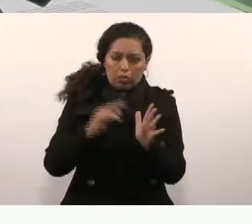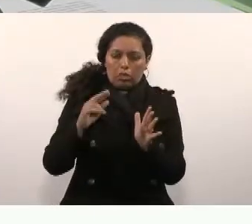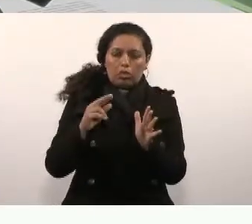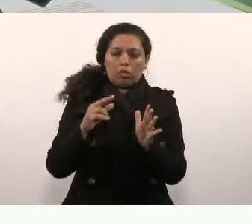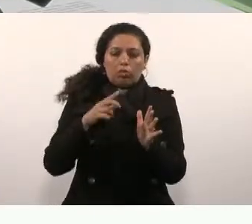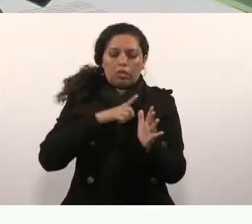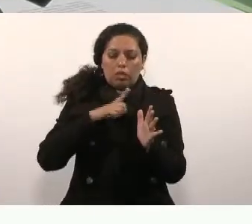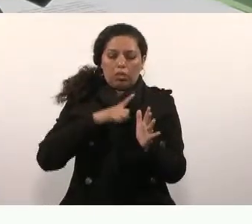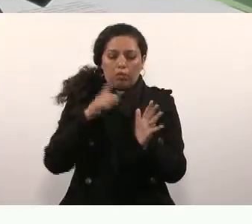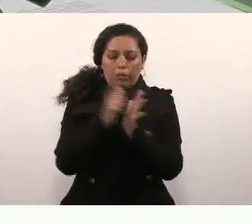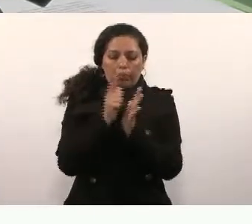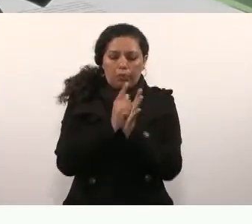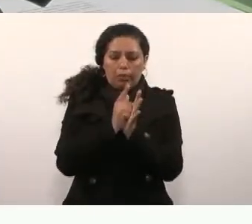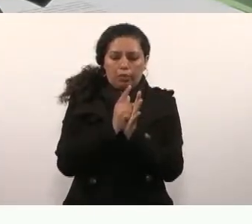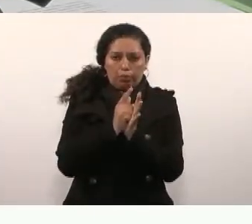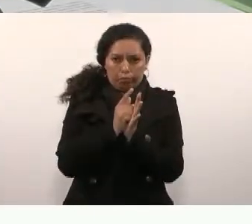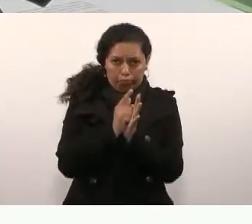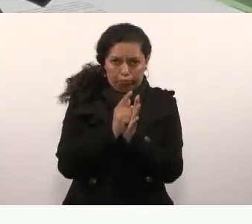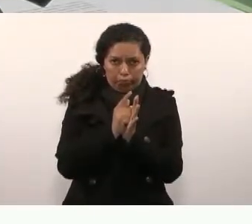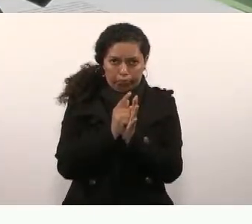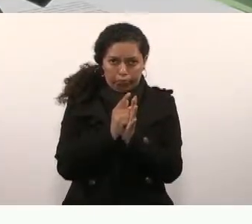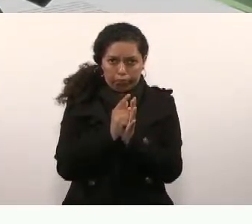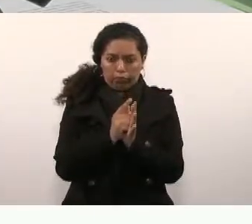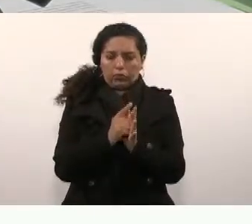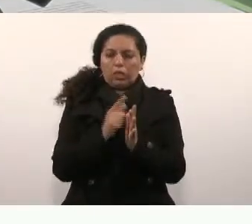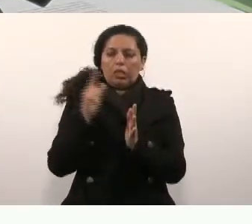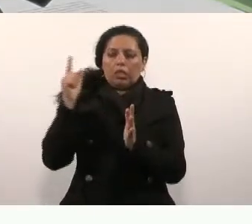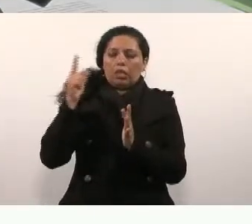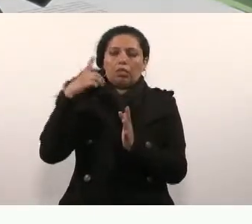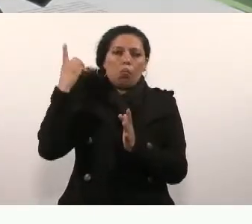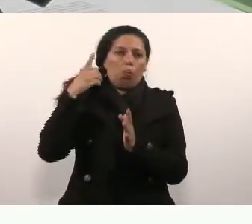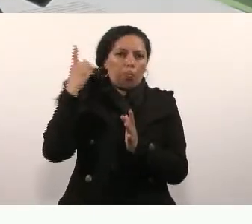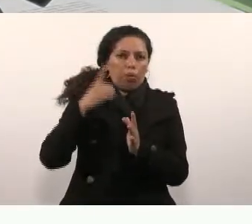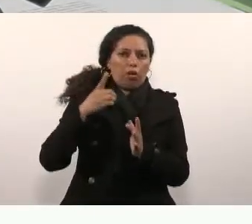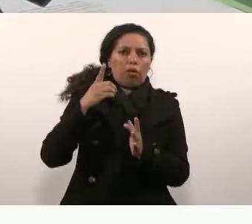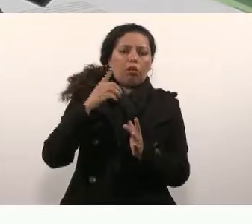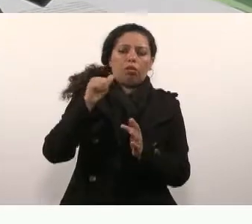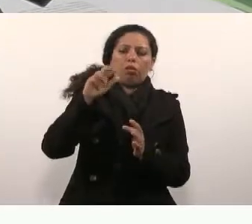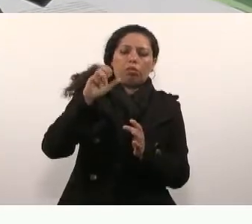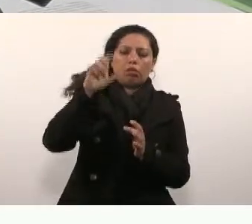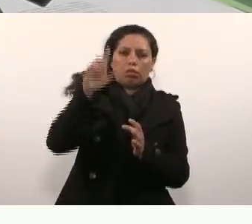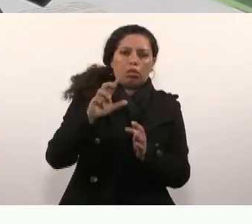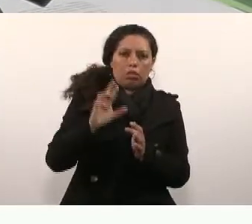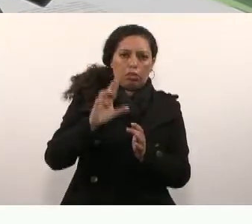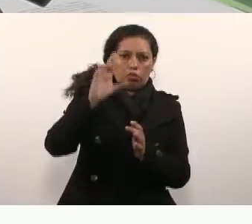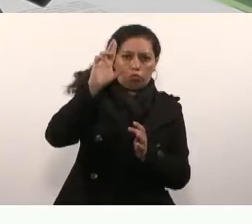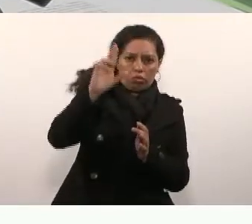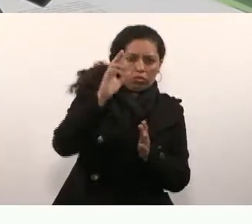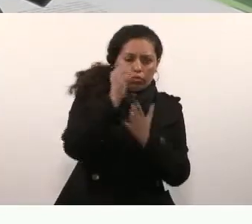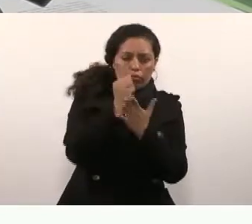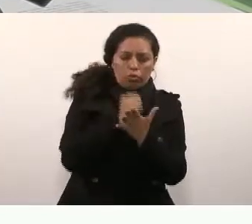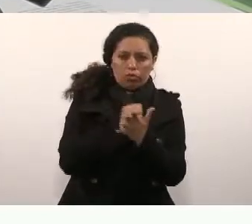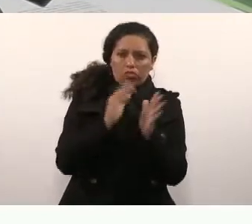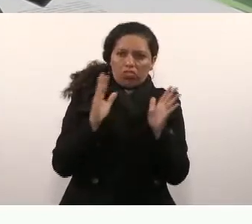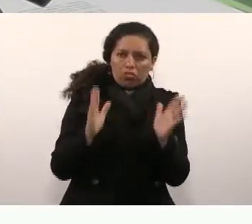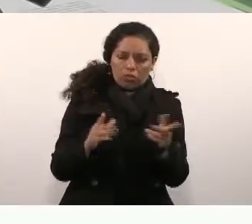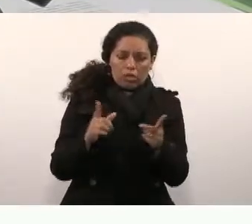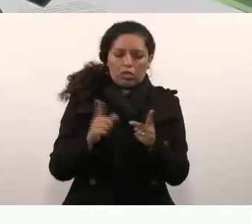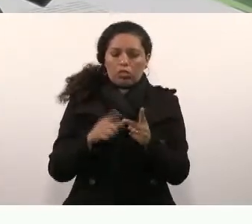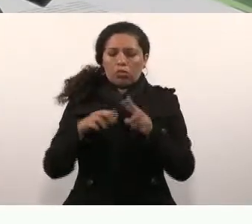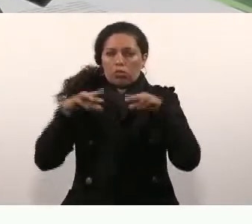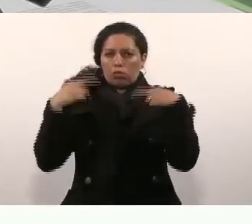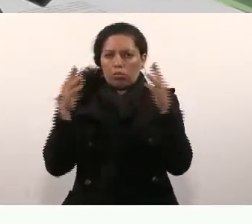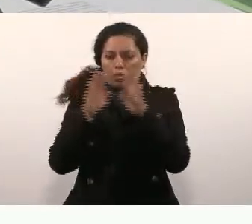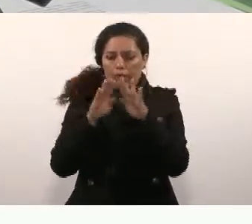seria naturalmente oficiado pelo presidente da Casa, não pela Comissão de Economia, aos órgãos destinatários desses requerimentos, e a audiência